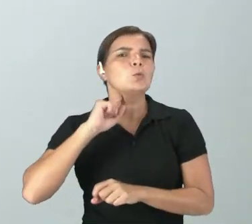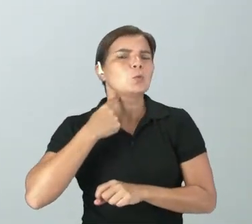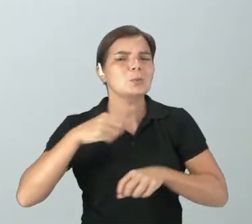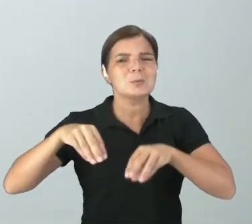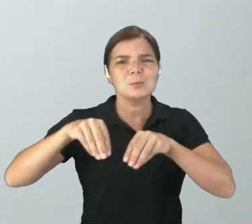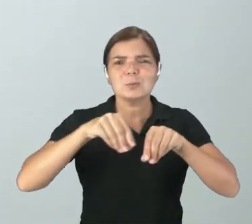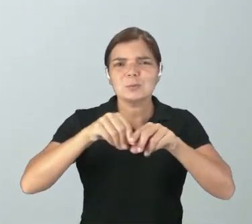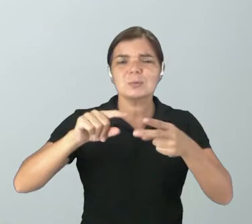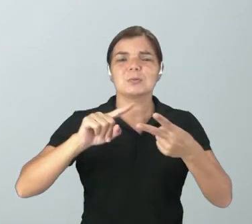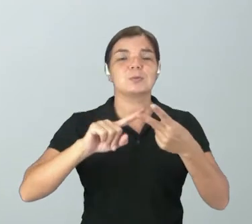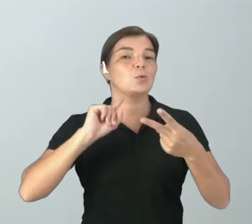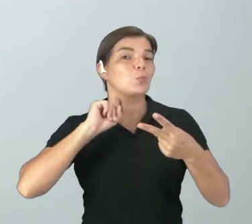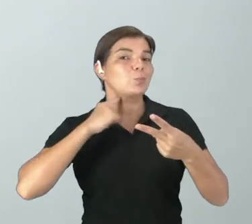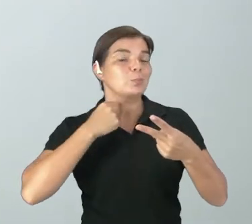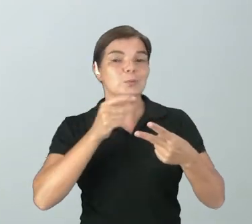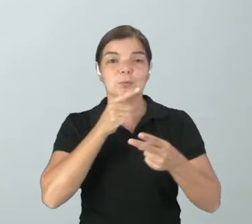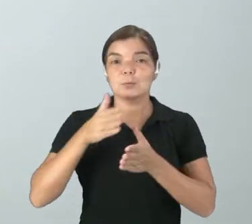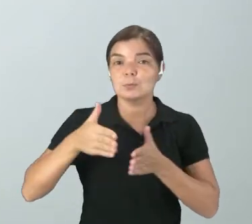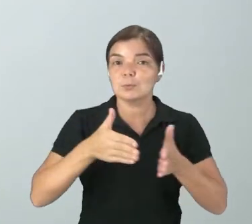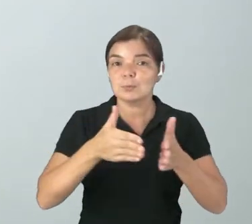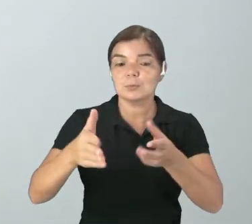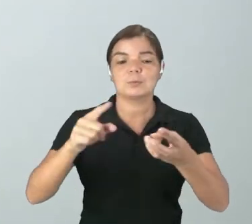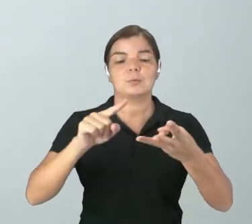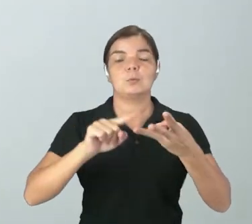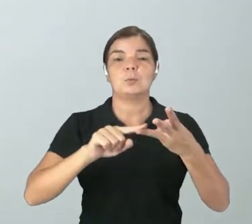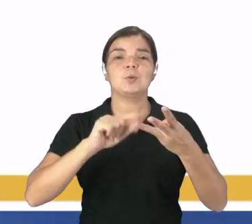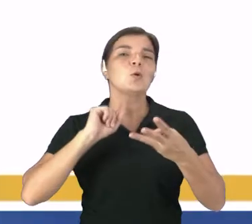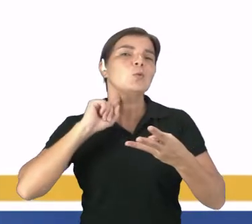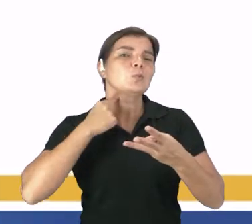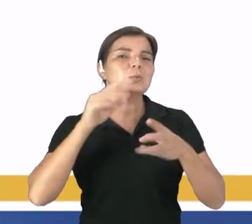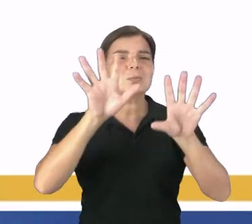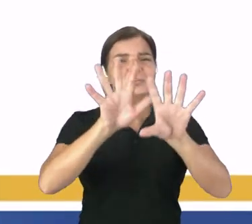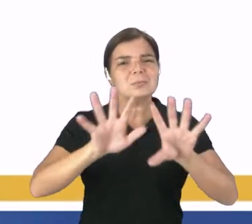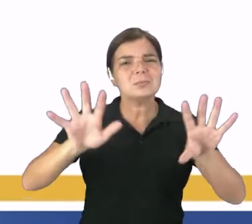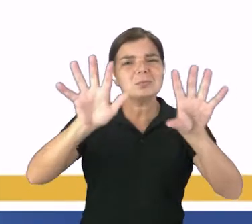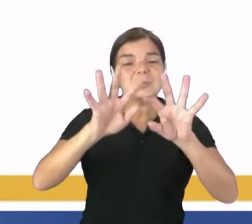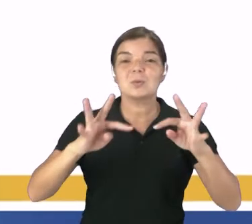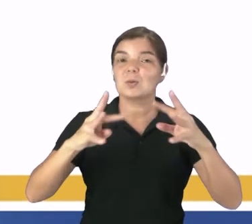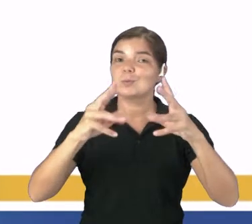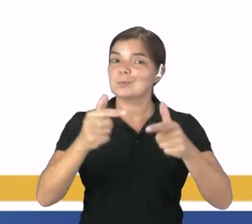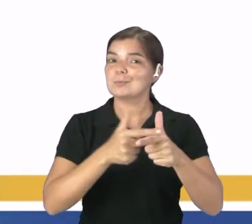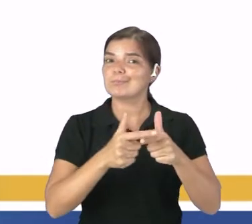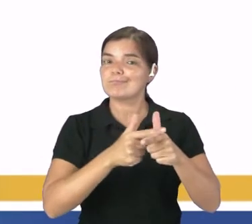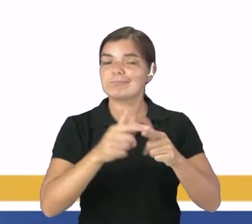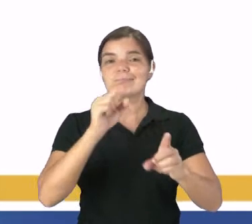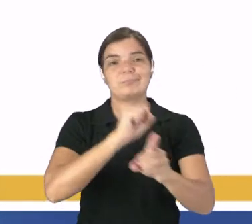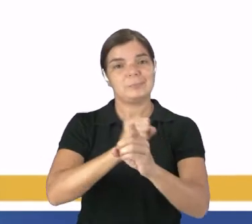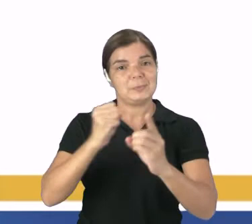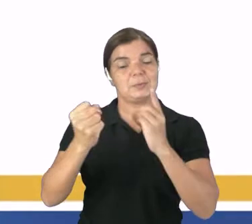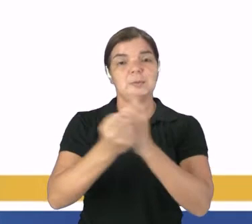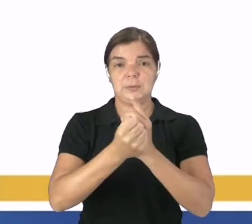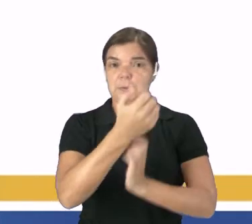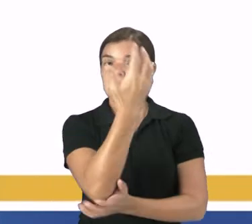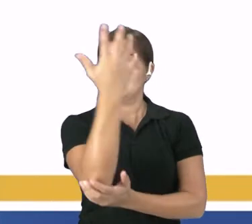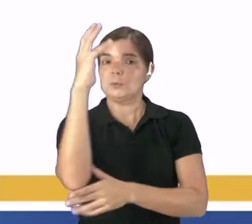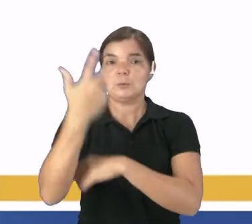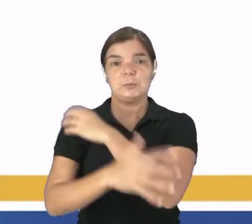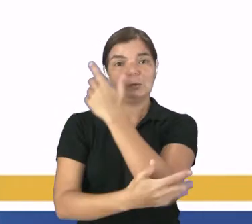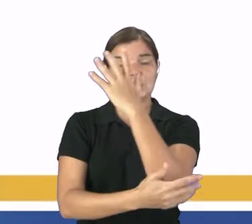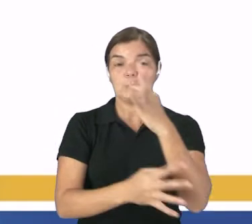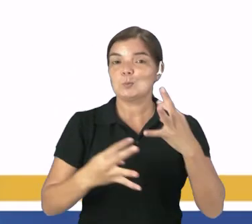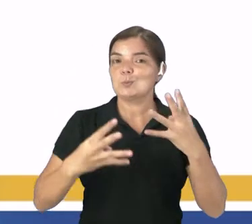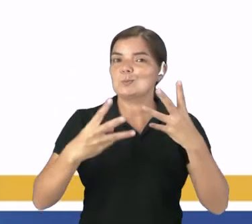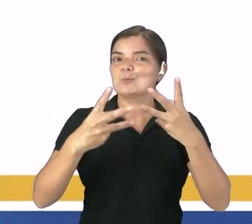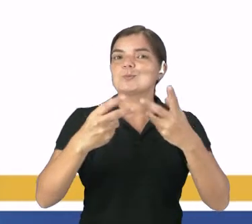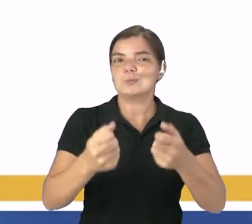poluição do solo, com a poluição dos rios, com a poluição do ar. Tudo isso afeta em todo a sociedade, a natureza, o